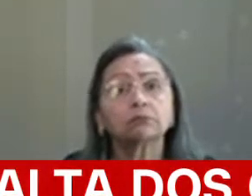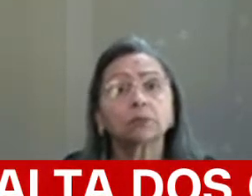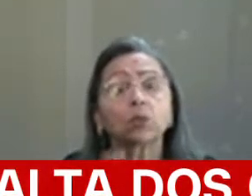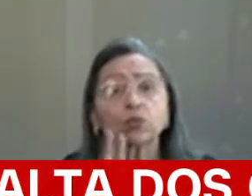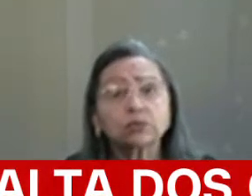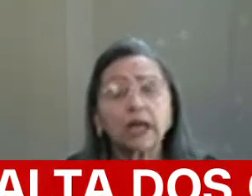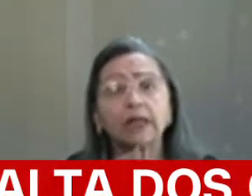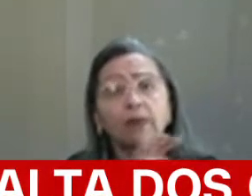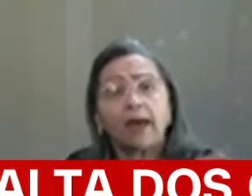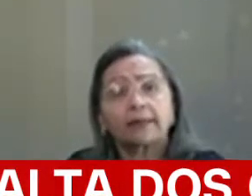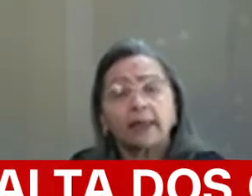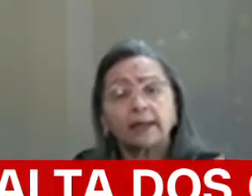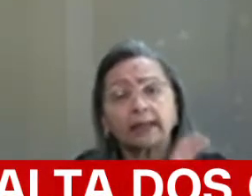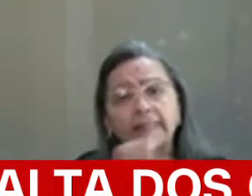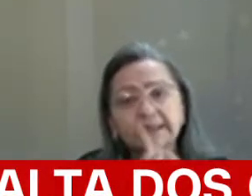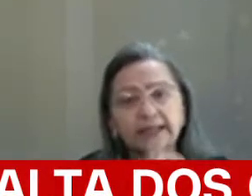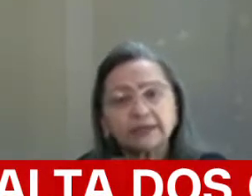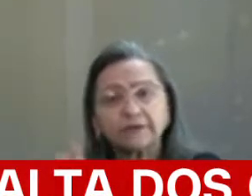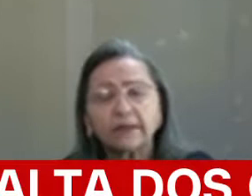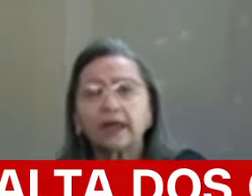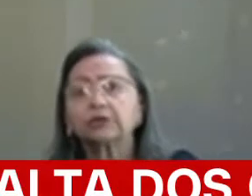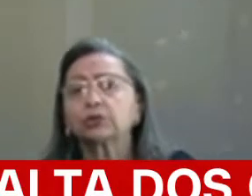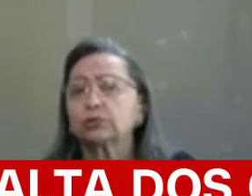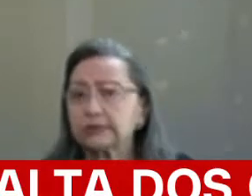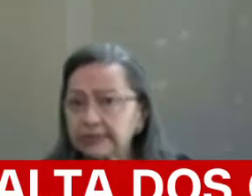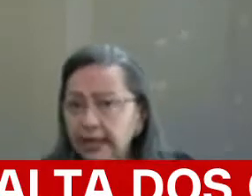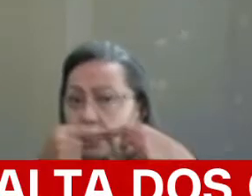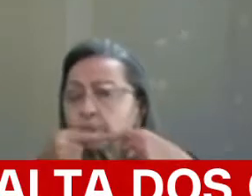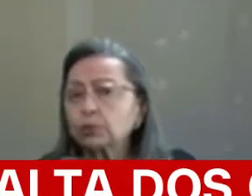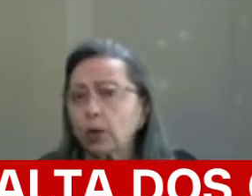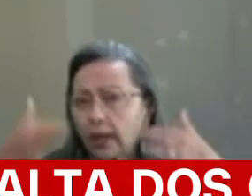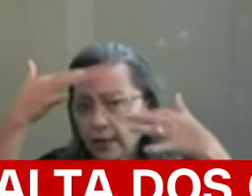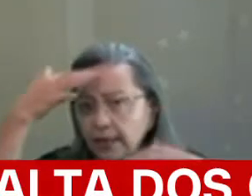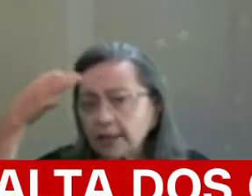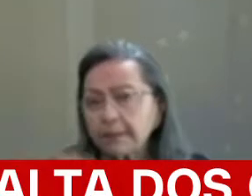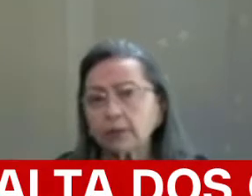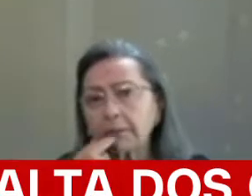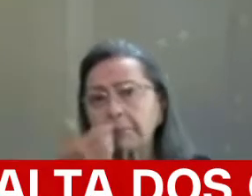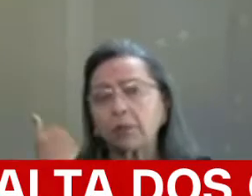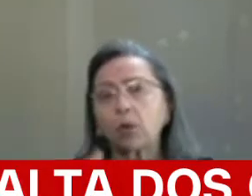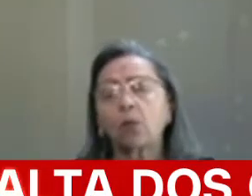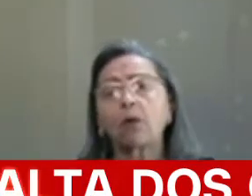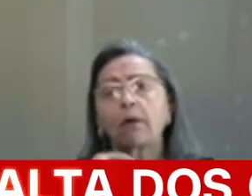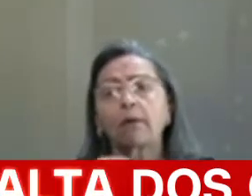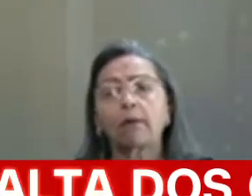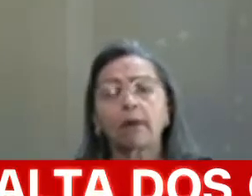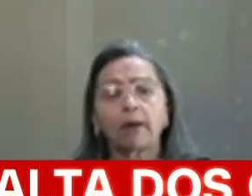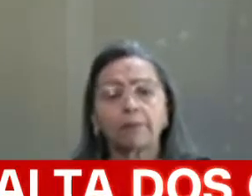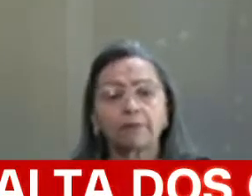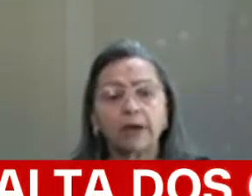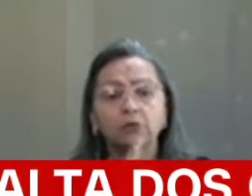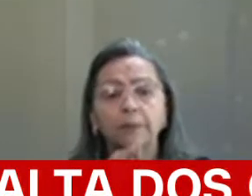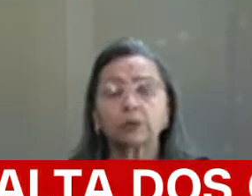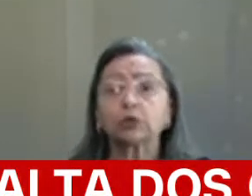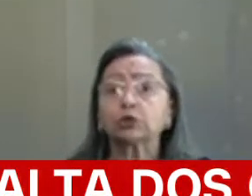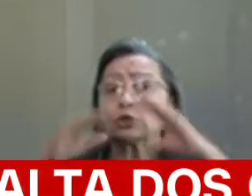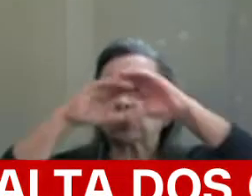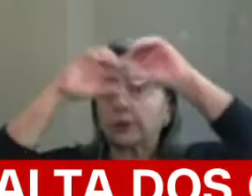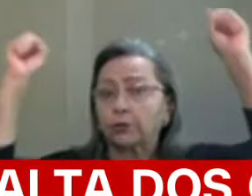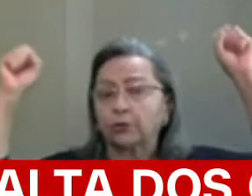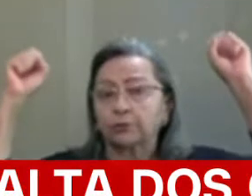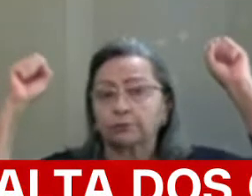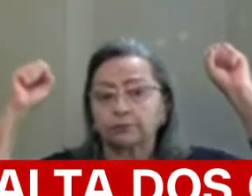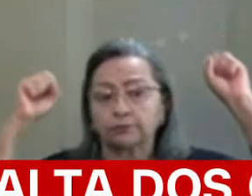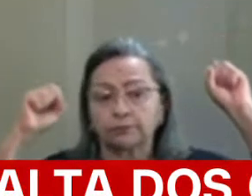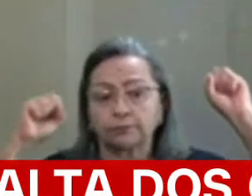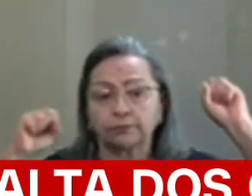da seletividade, nos termos do entendimento recentemente exarado pelo Superior Tribunal Federal,